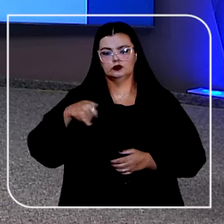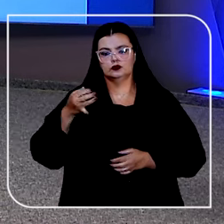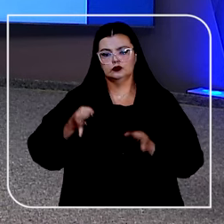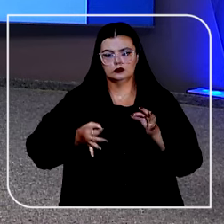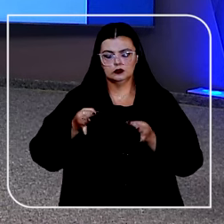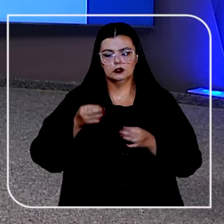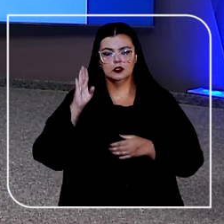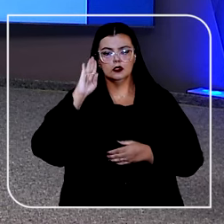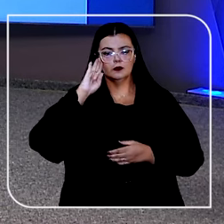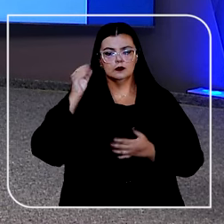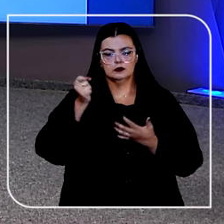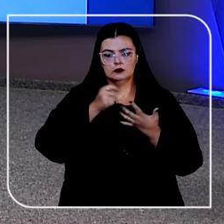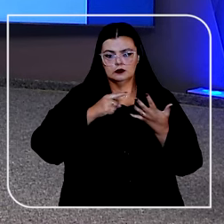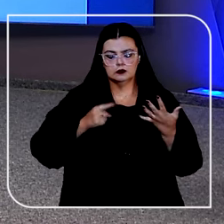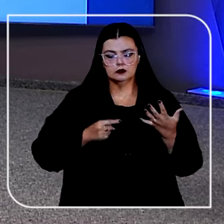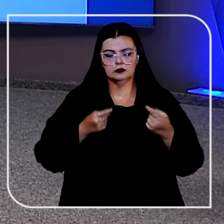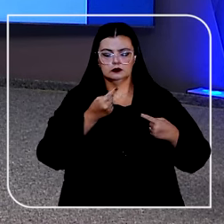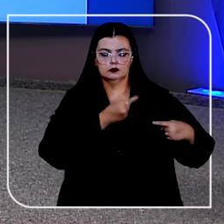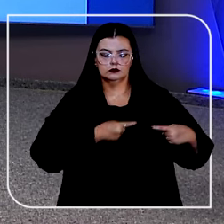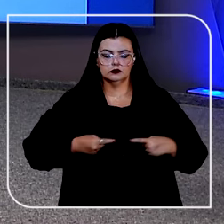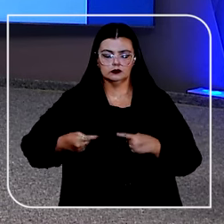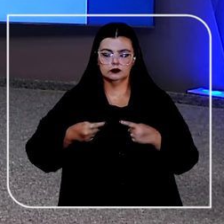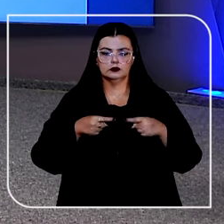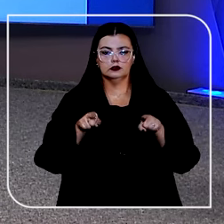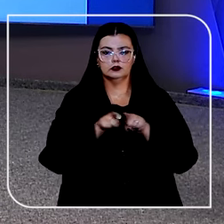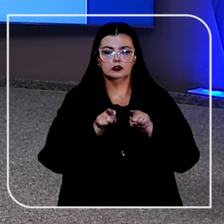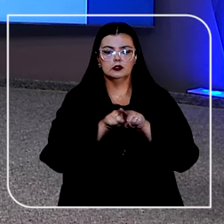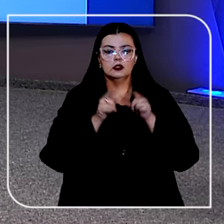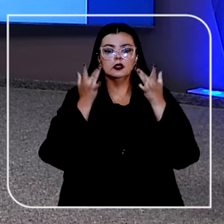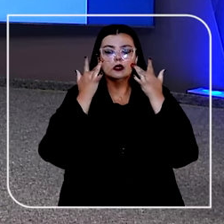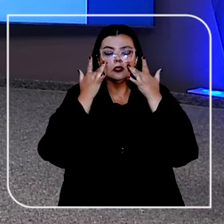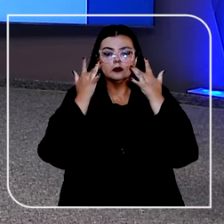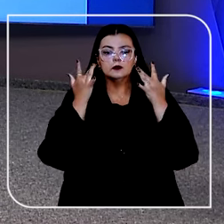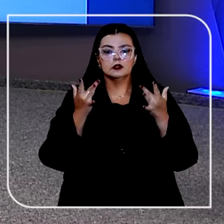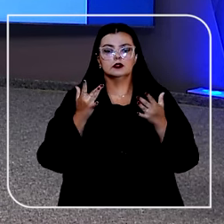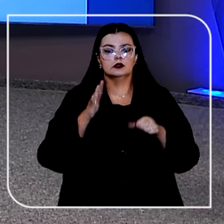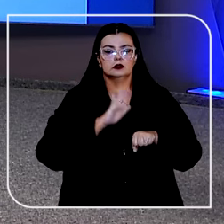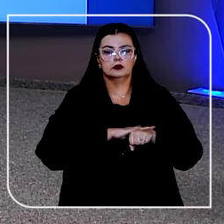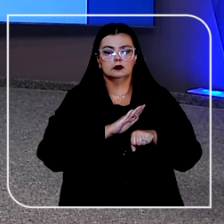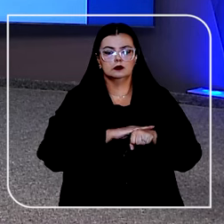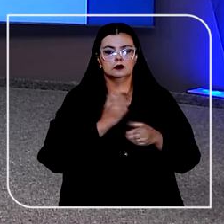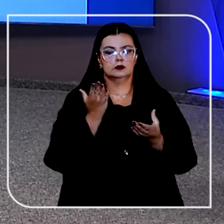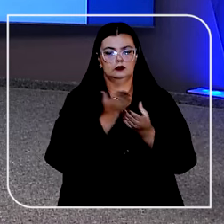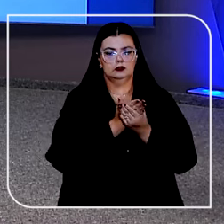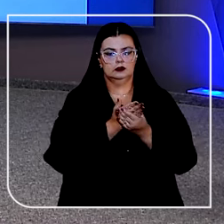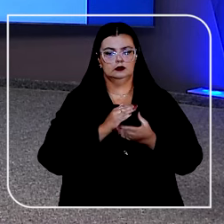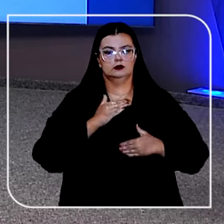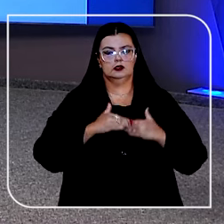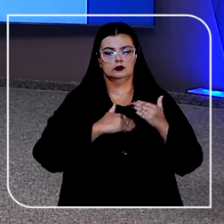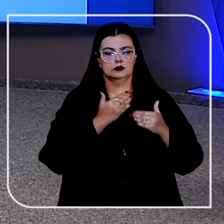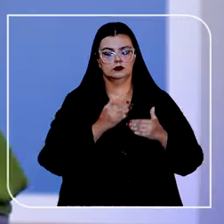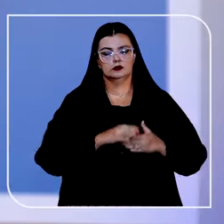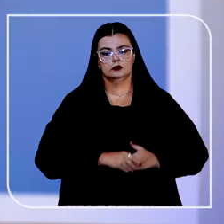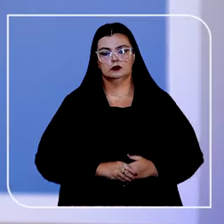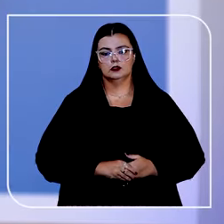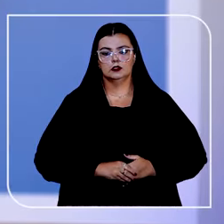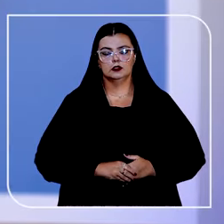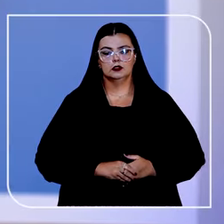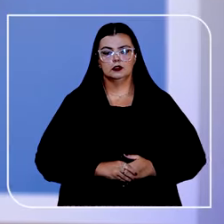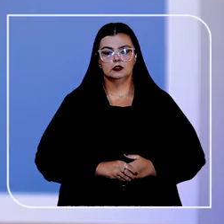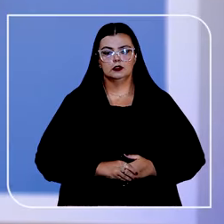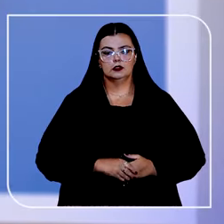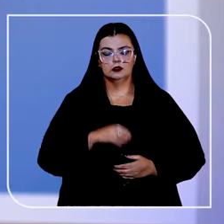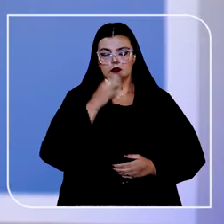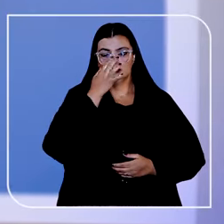deve tratar dos principais aspectos discutidos e apresentados durante o processo